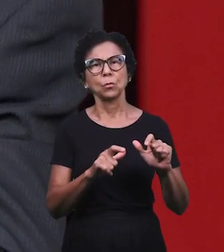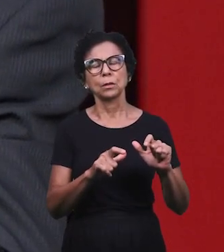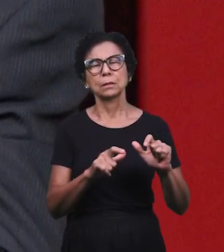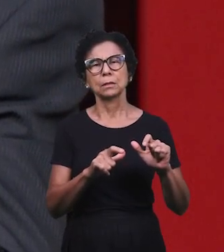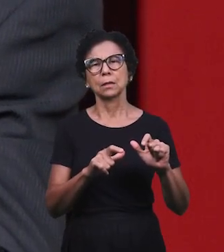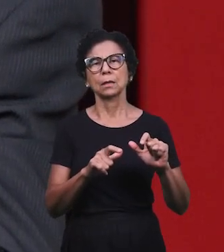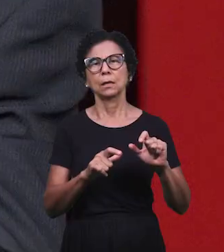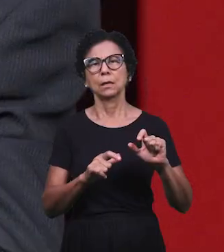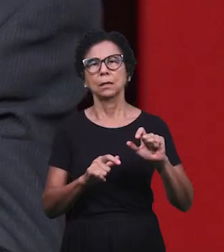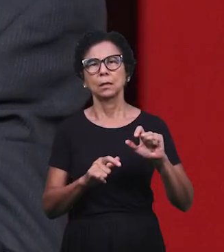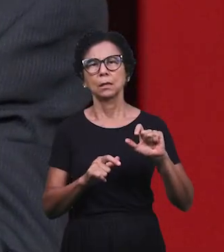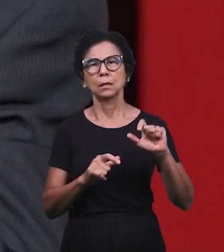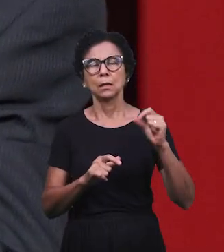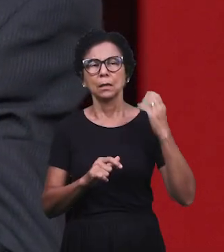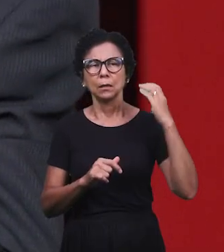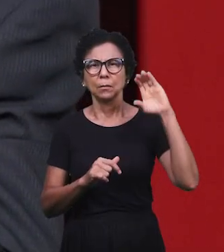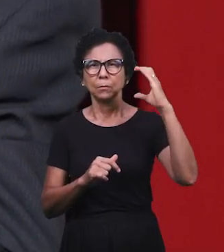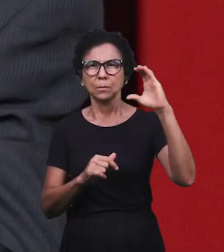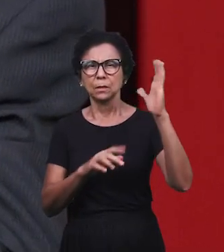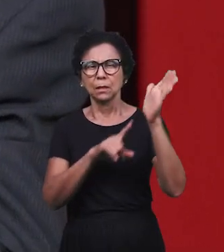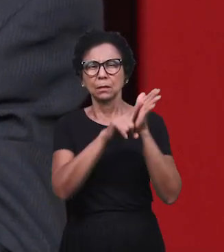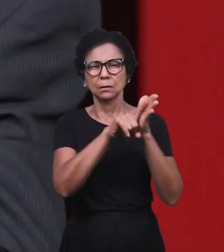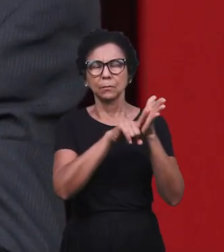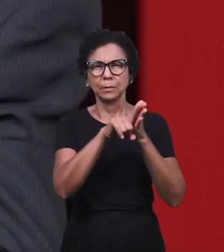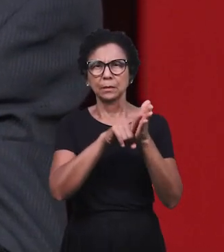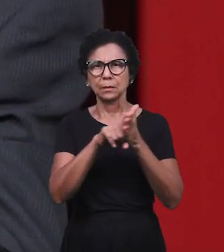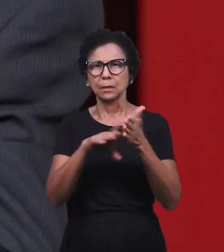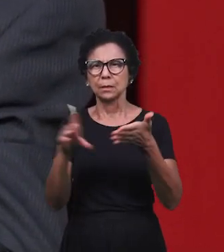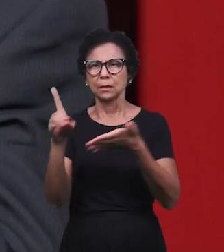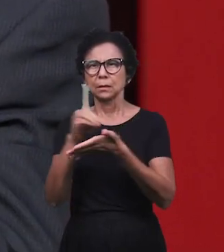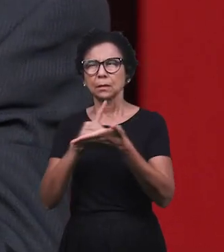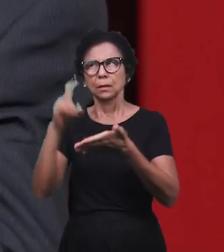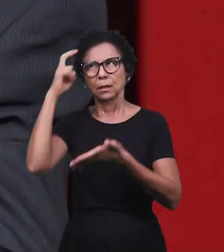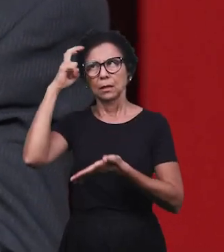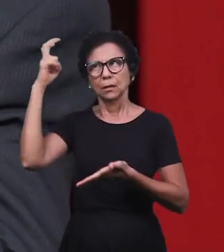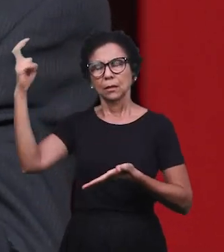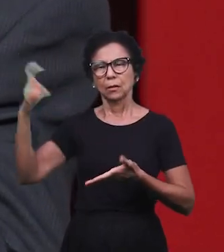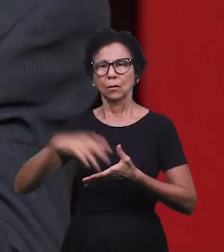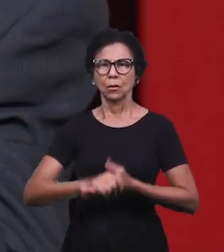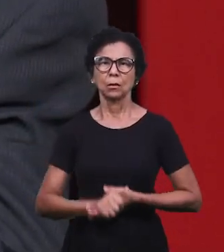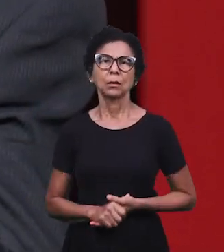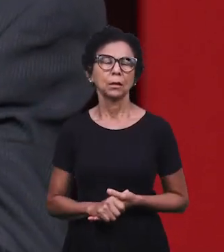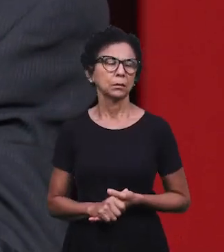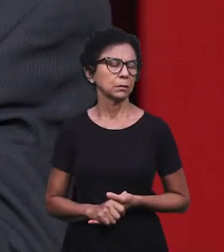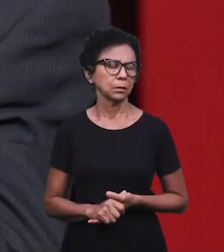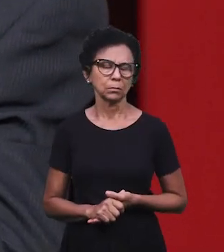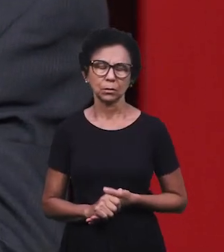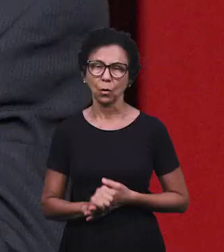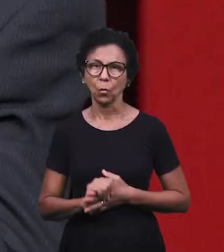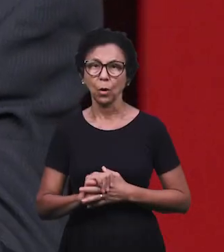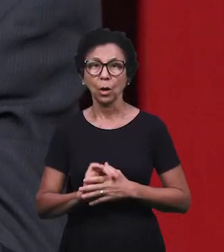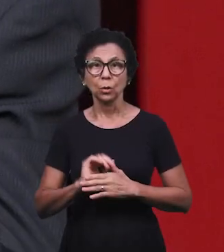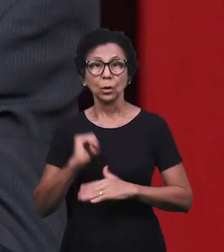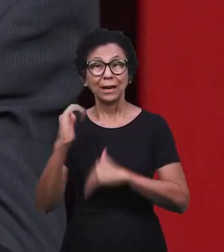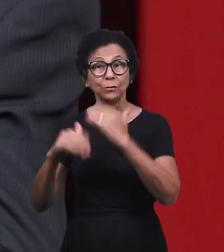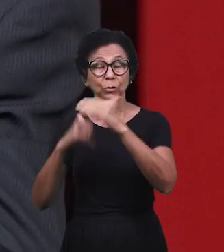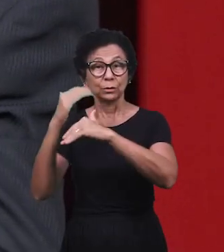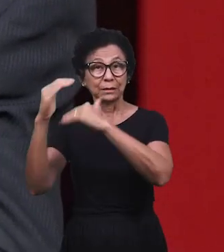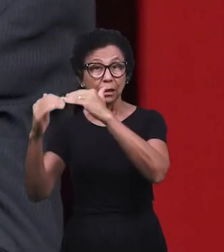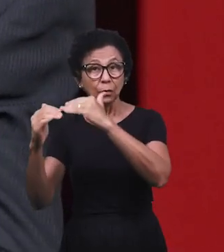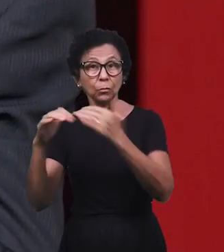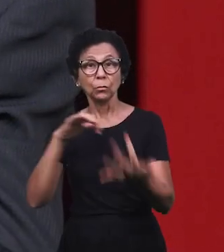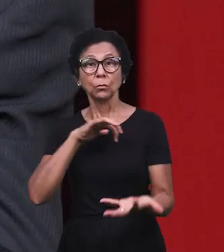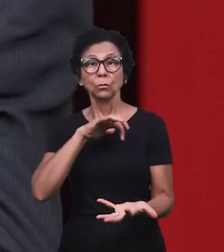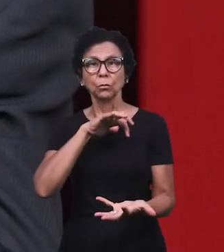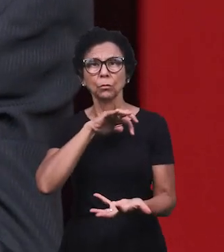inteligente desafiar o evolucionismo com argumentos religiosos. Pelo contrário, tanto é que